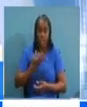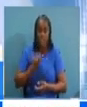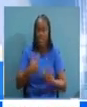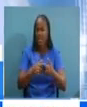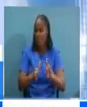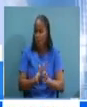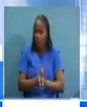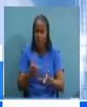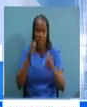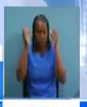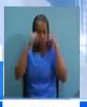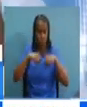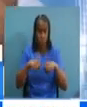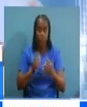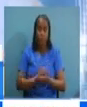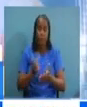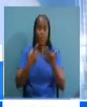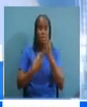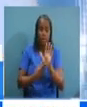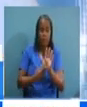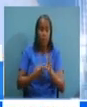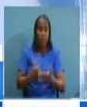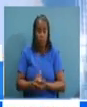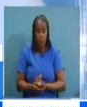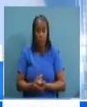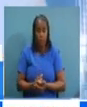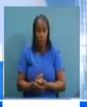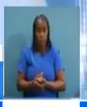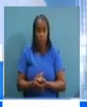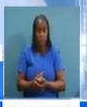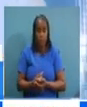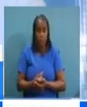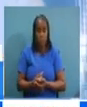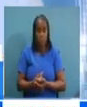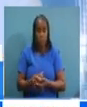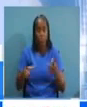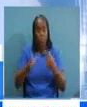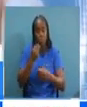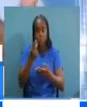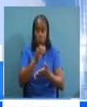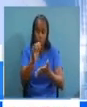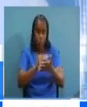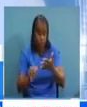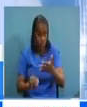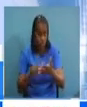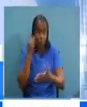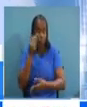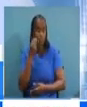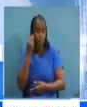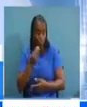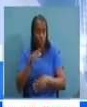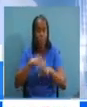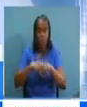completamente de acordo, por exemplo, com a cedência dos certificados e dos diplomas dos jovens que fizeram sua